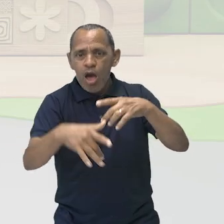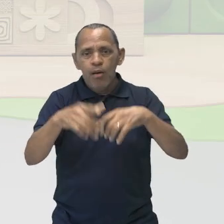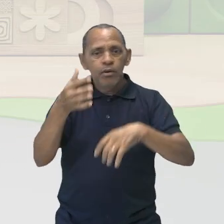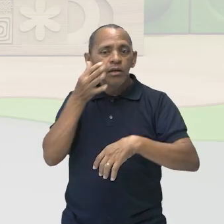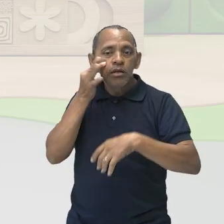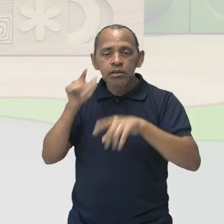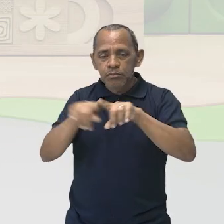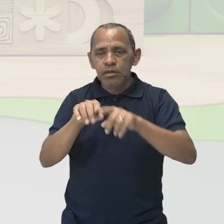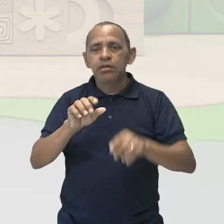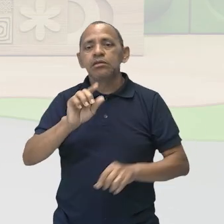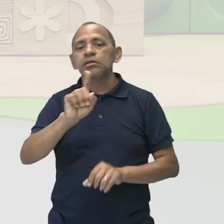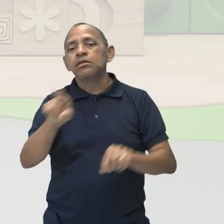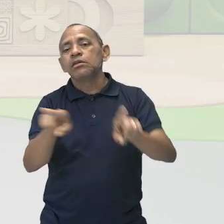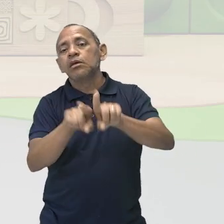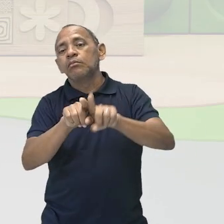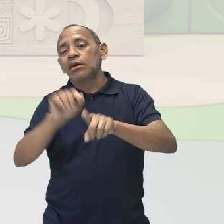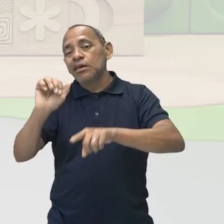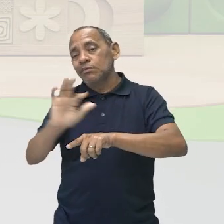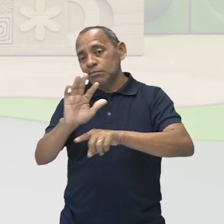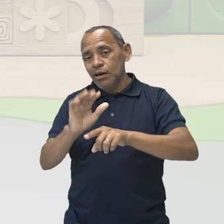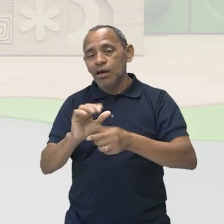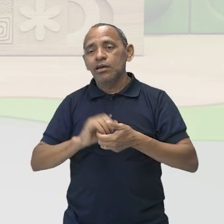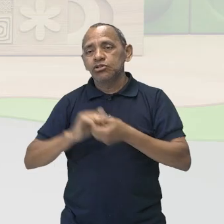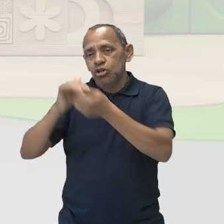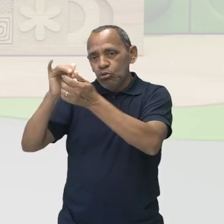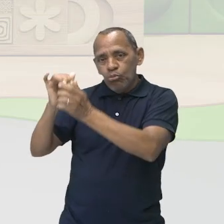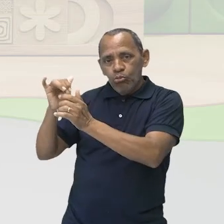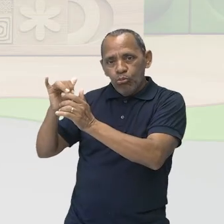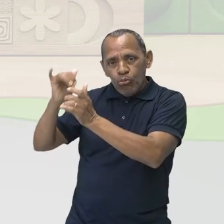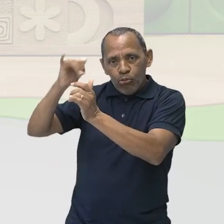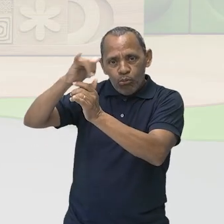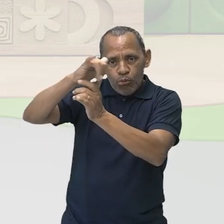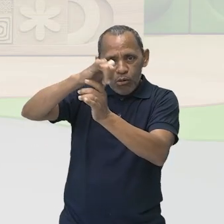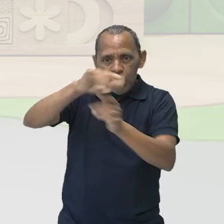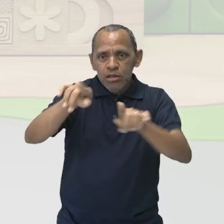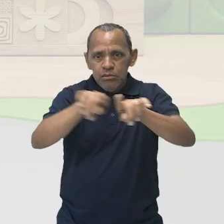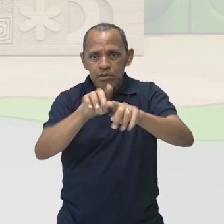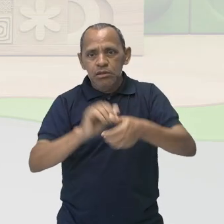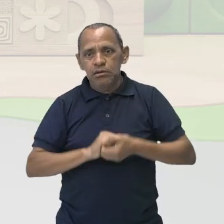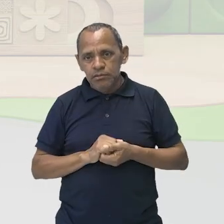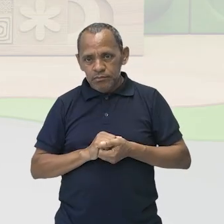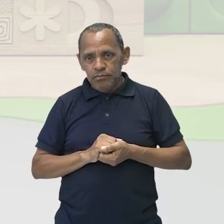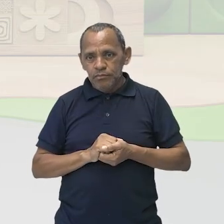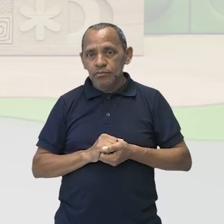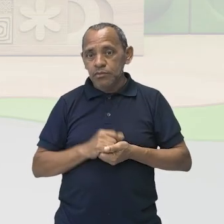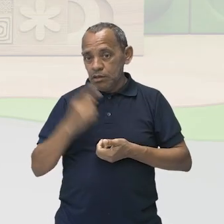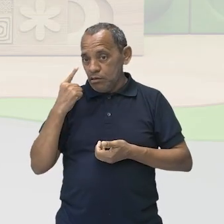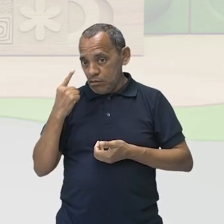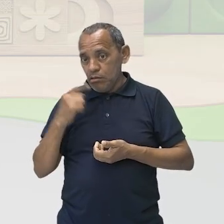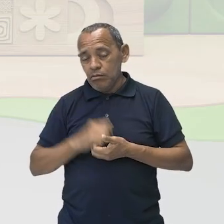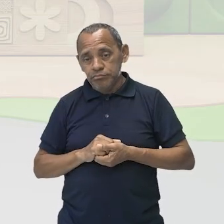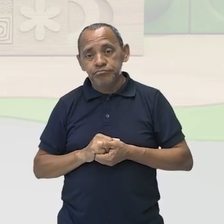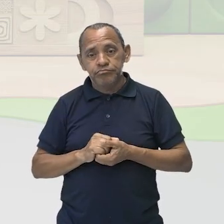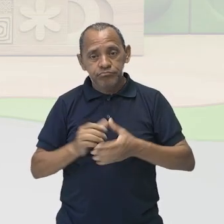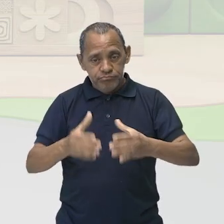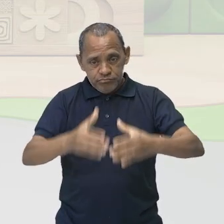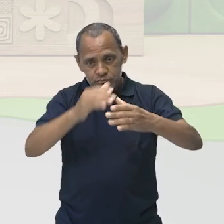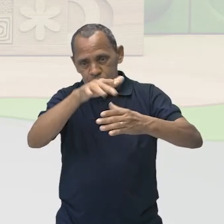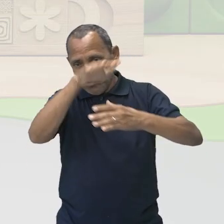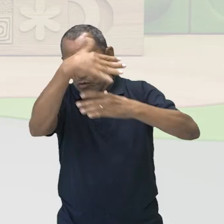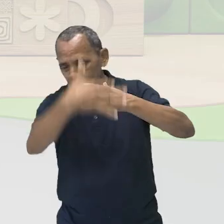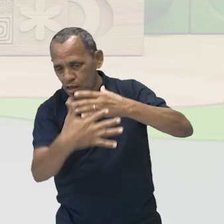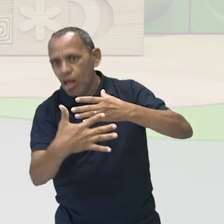de satélite. Então, a análise conjunta desses dados revela mudanças internas do vulcão e, de certa forma, nos ajuda